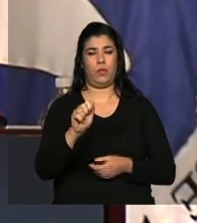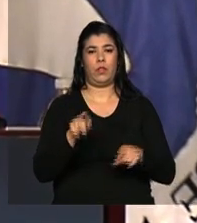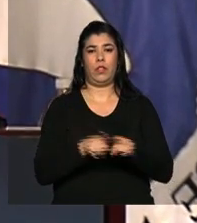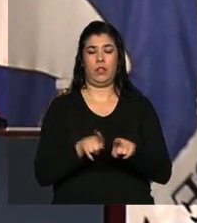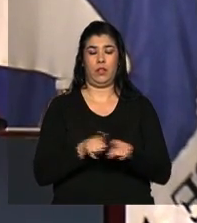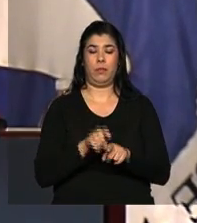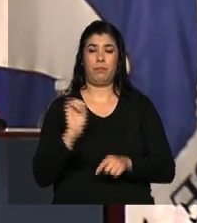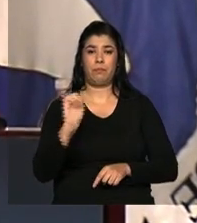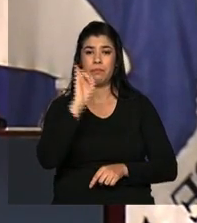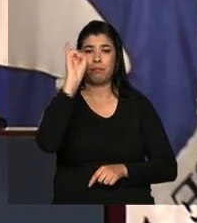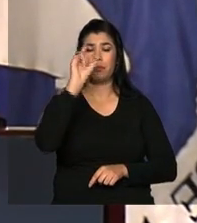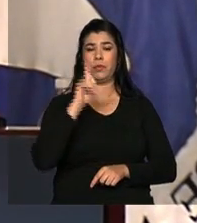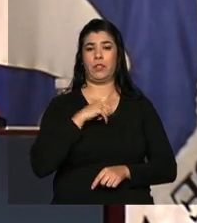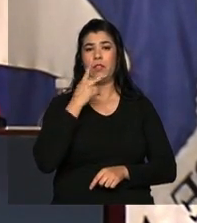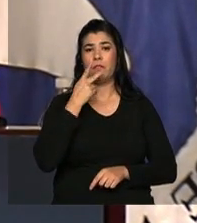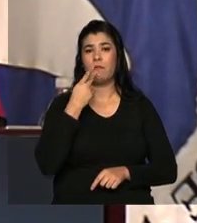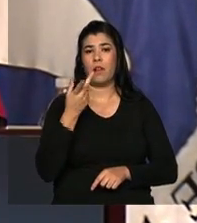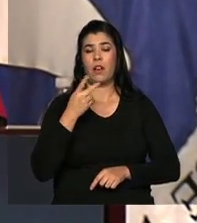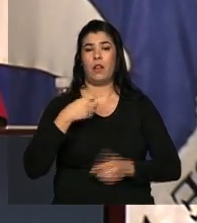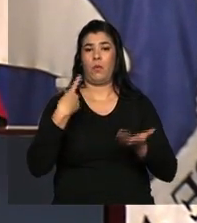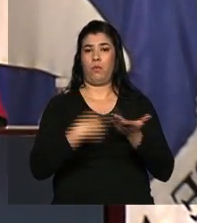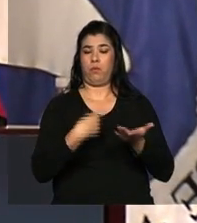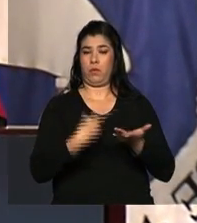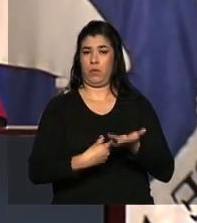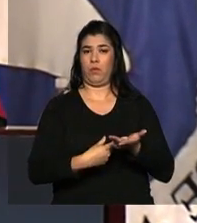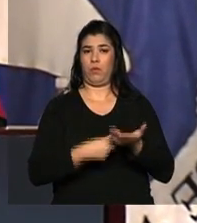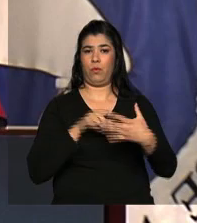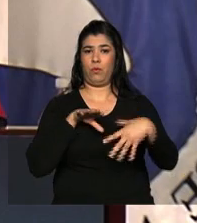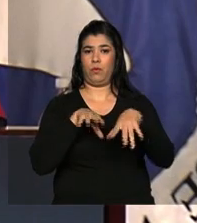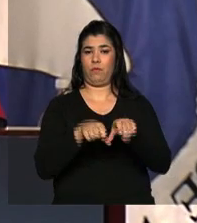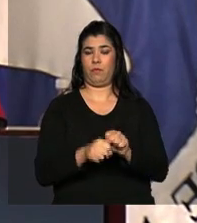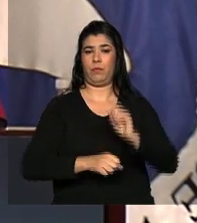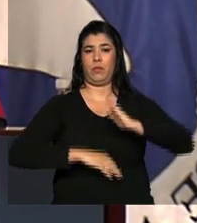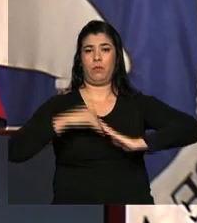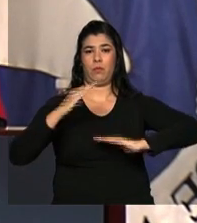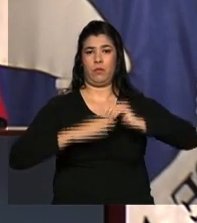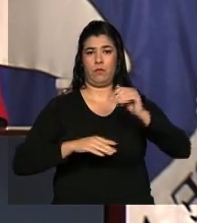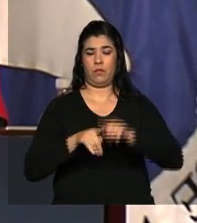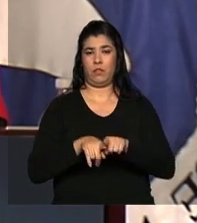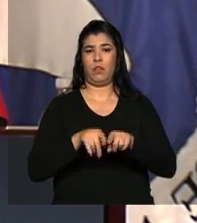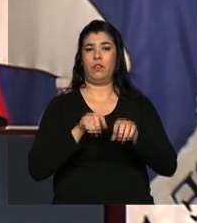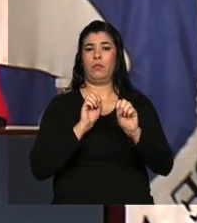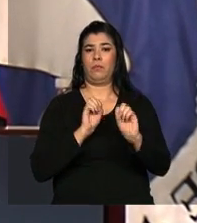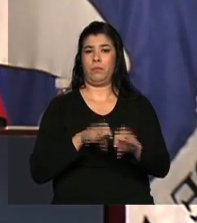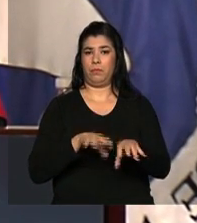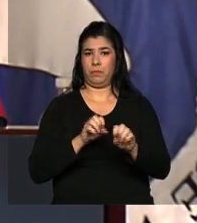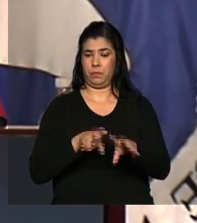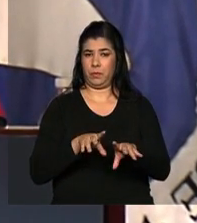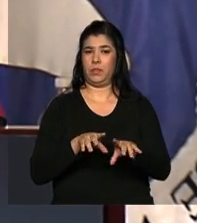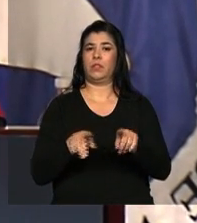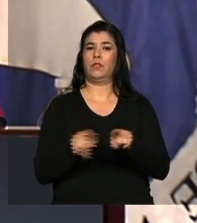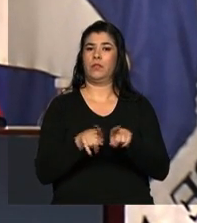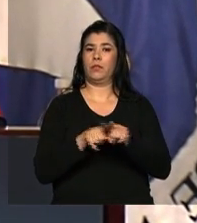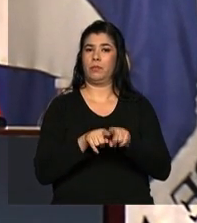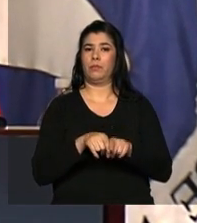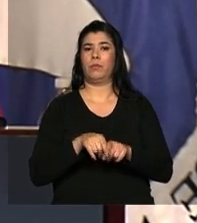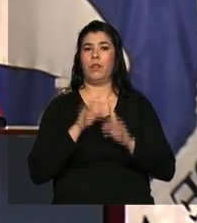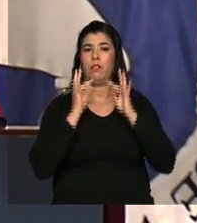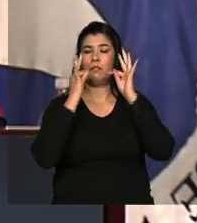os acordos em matéria de educação profissional e tecnológica. Os Estados